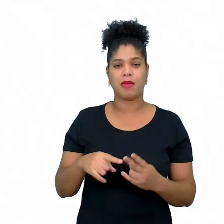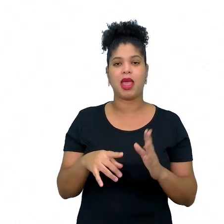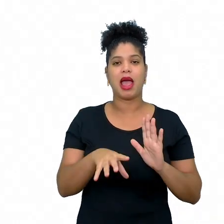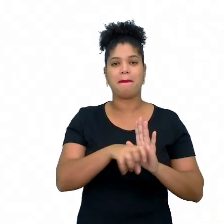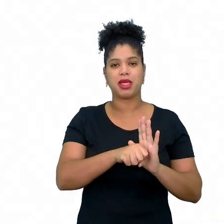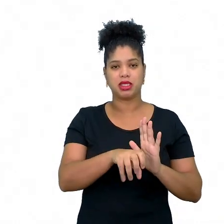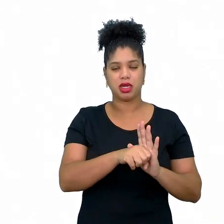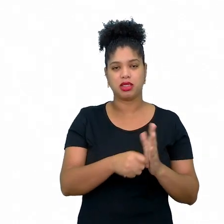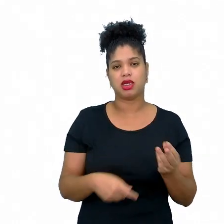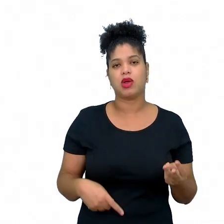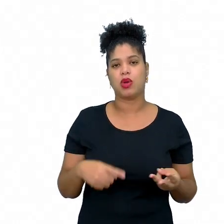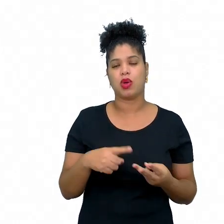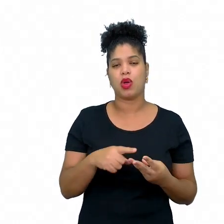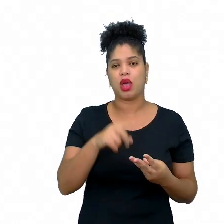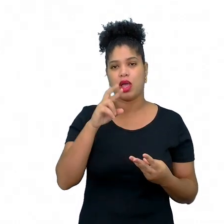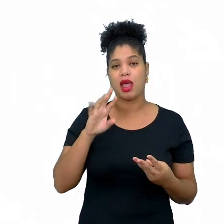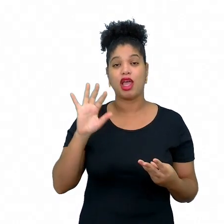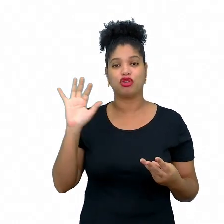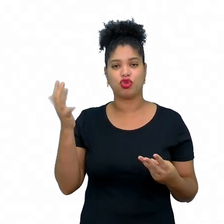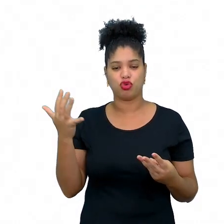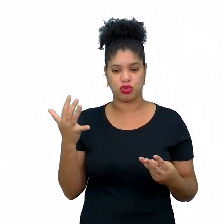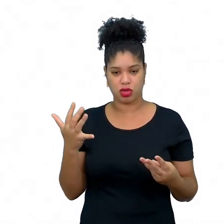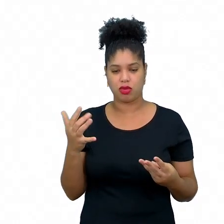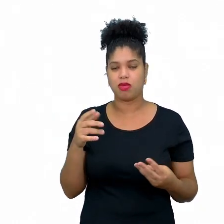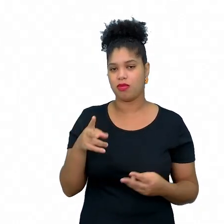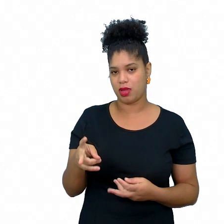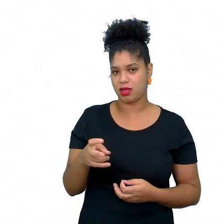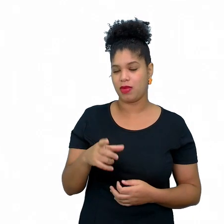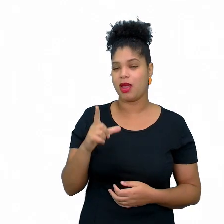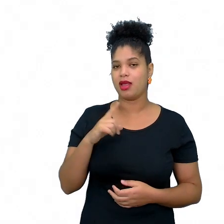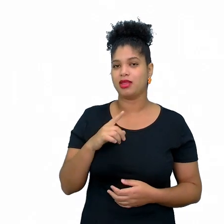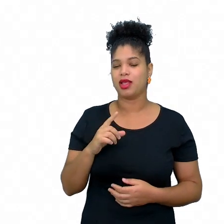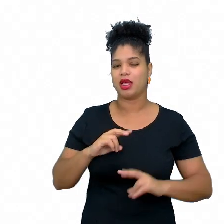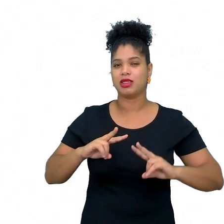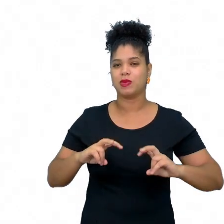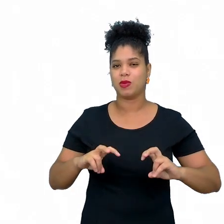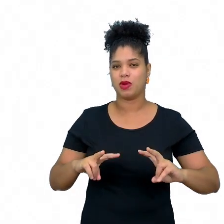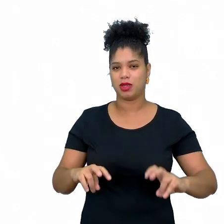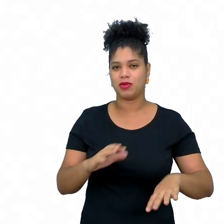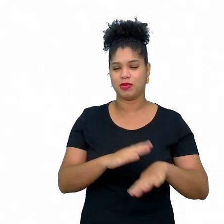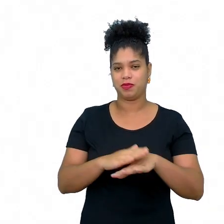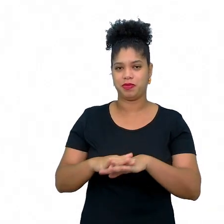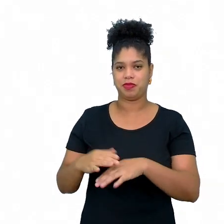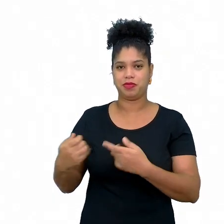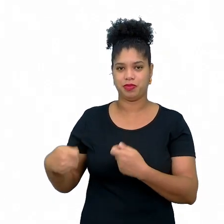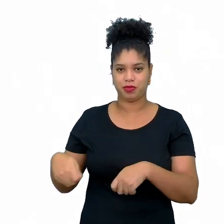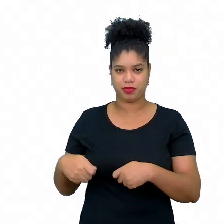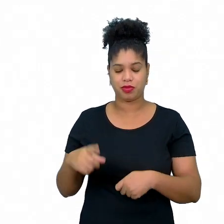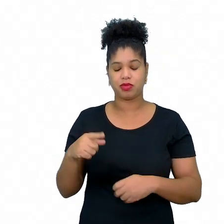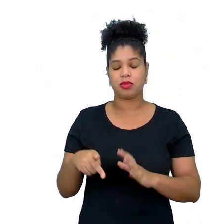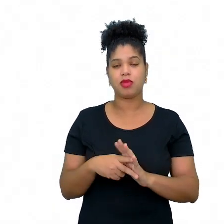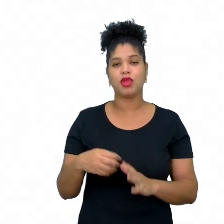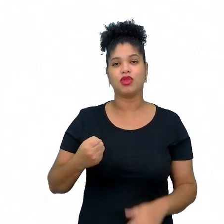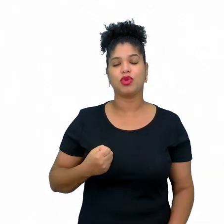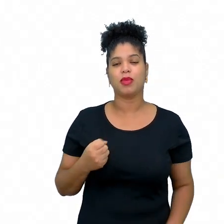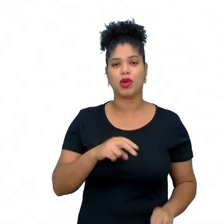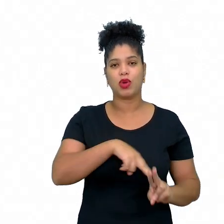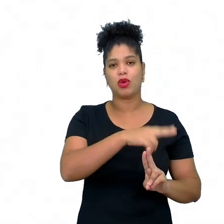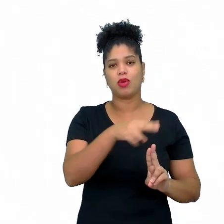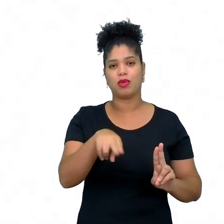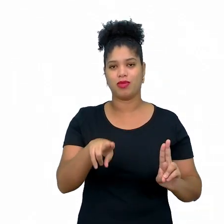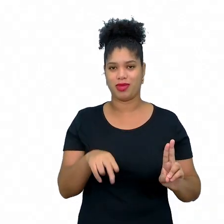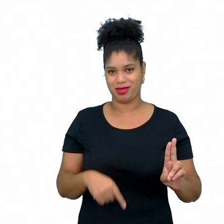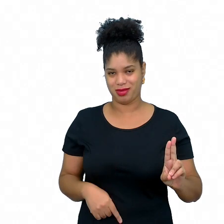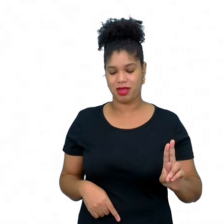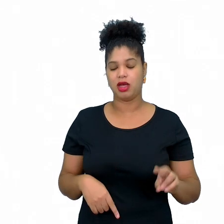abstração, a resolução, porque percebam, nós temos uma exploração para fazer, a exploração do número π, né?